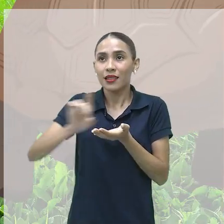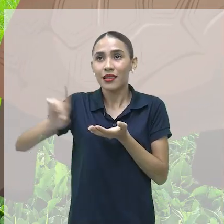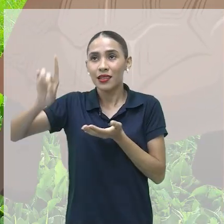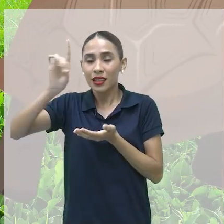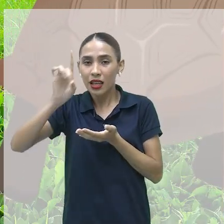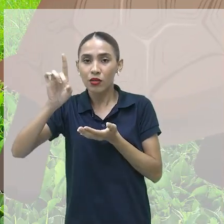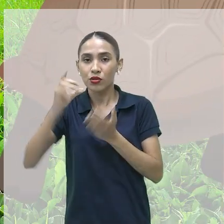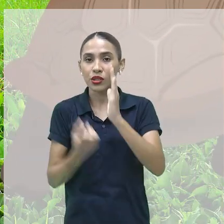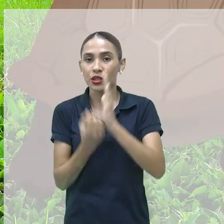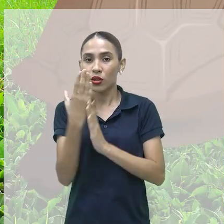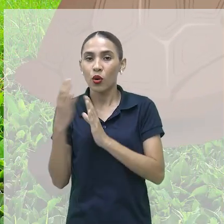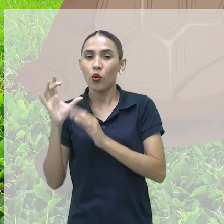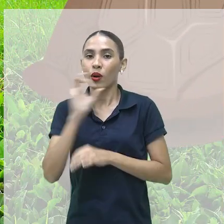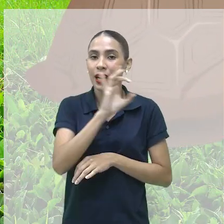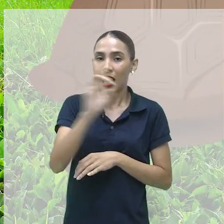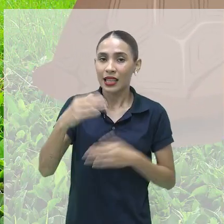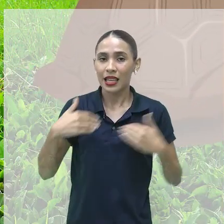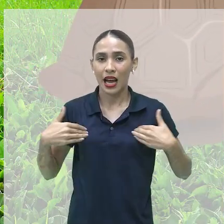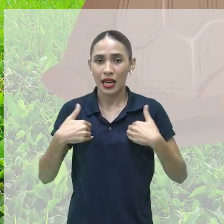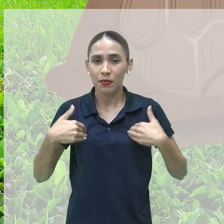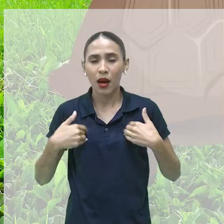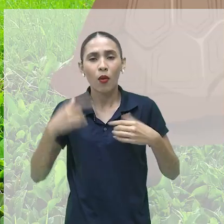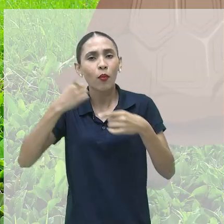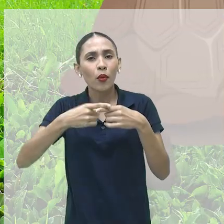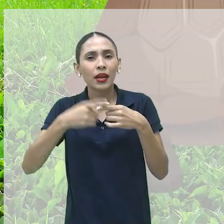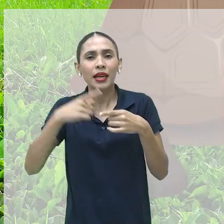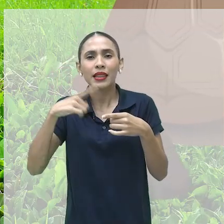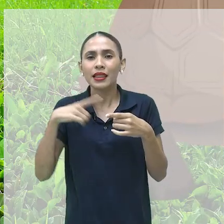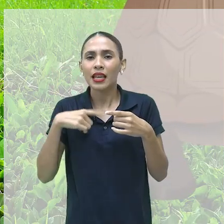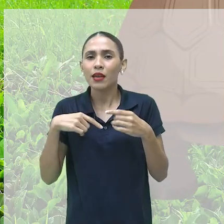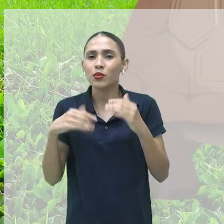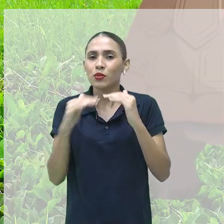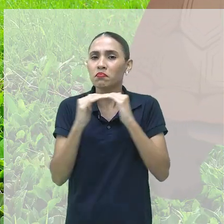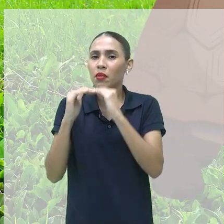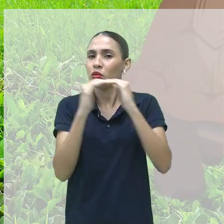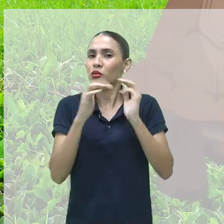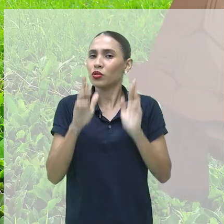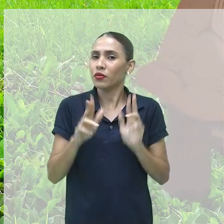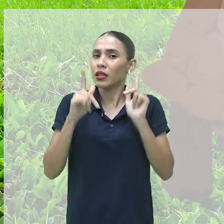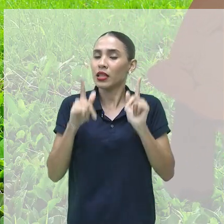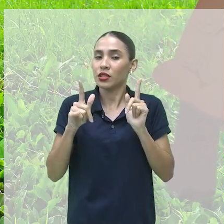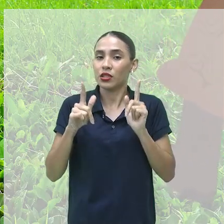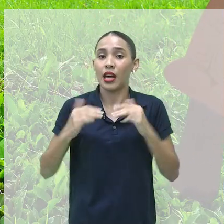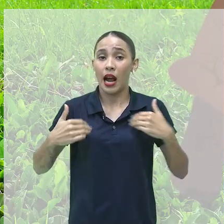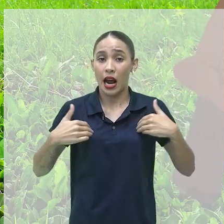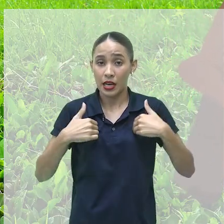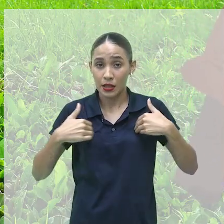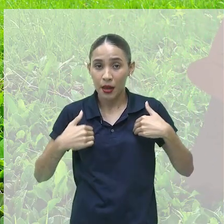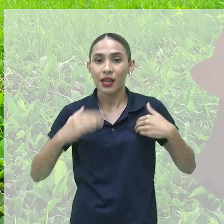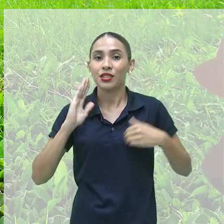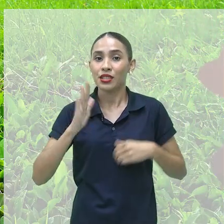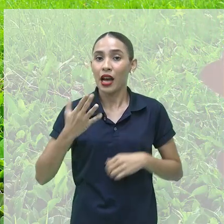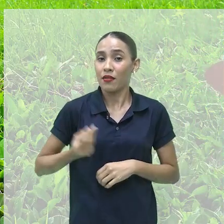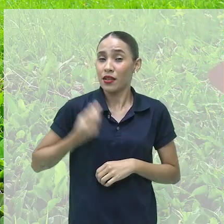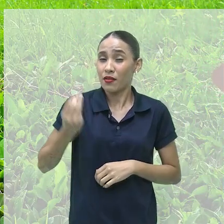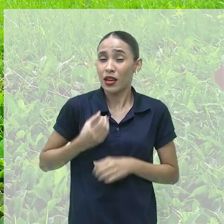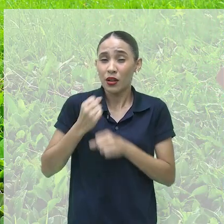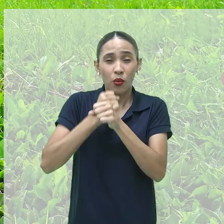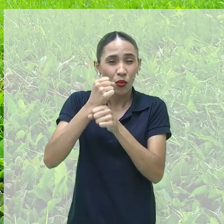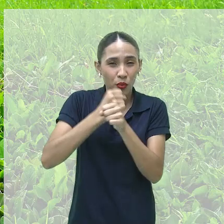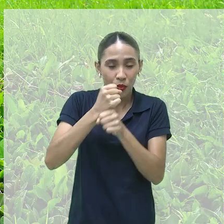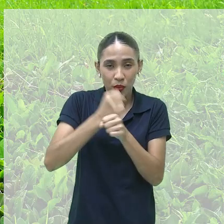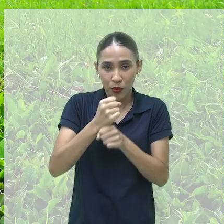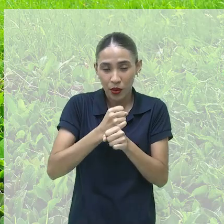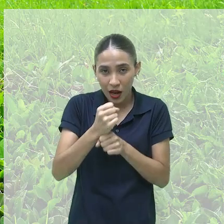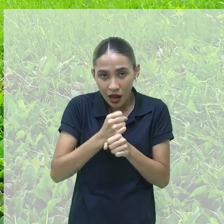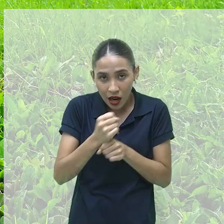cada espécie separadamente, então por que temos esses padrões, né, de animais que já viveram na Terra, né,